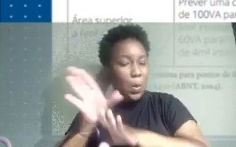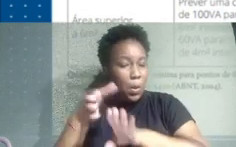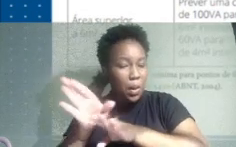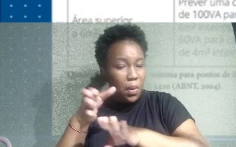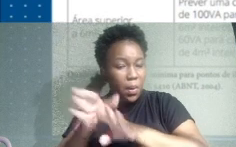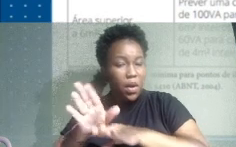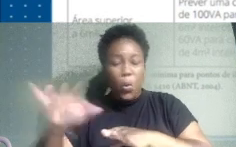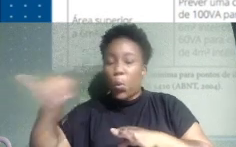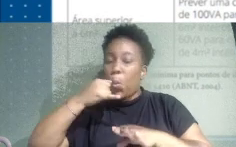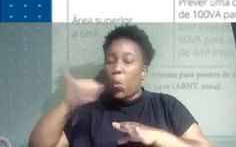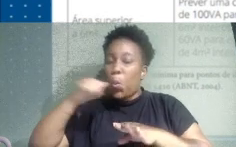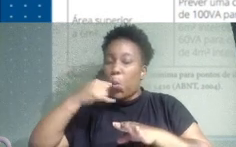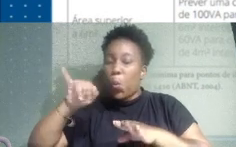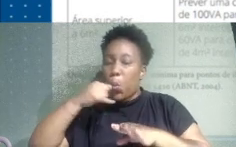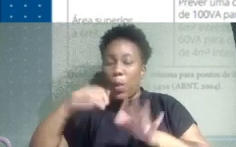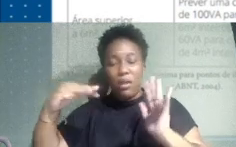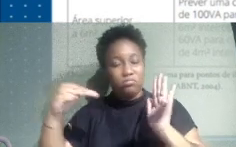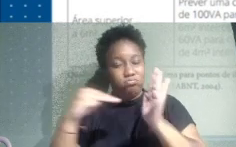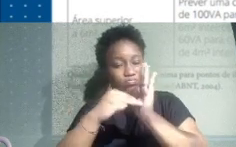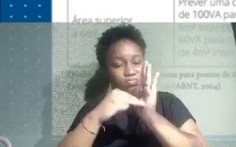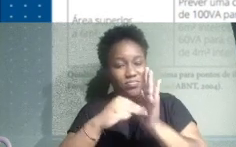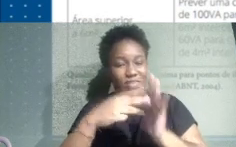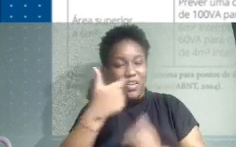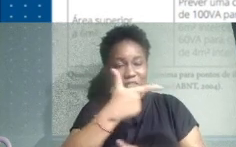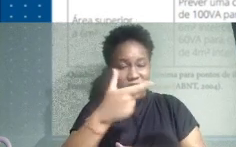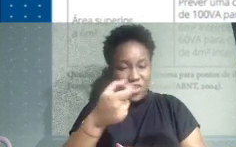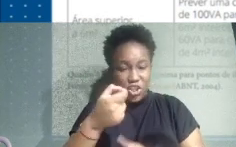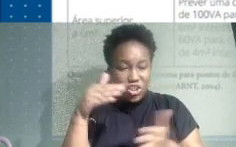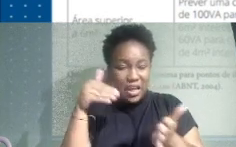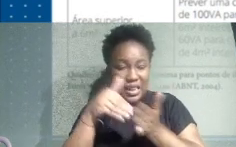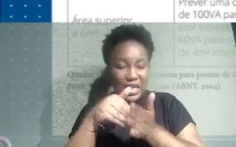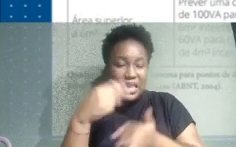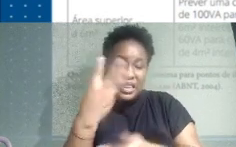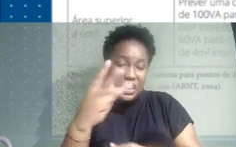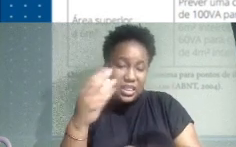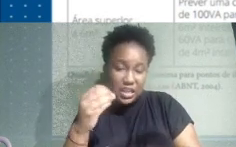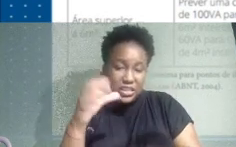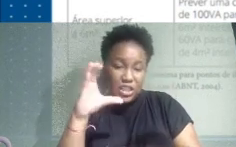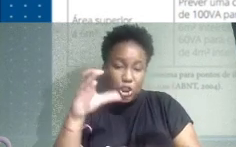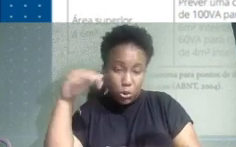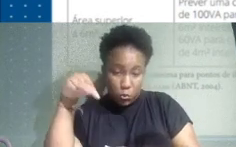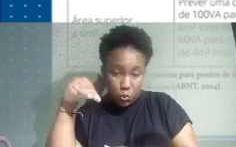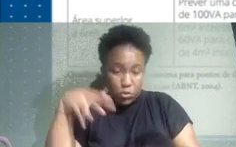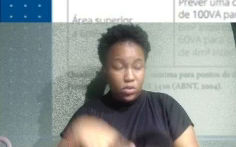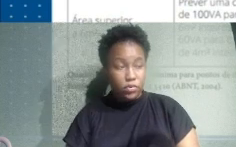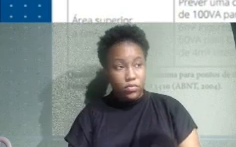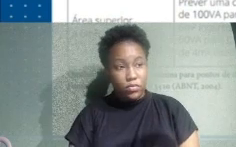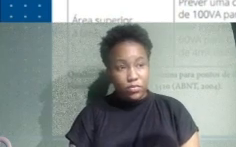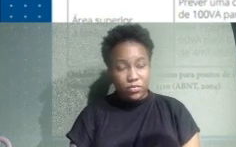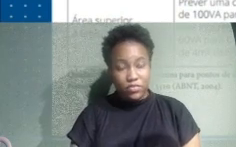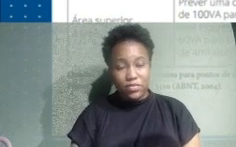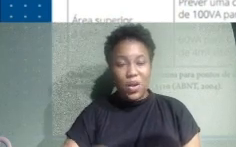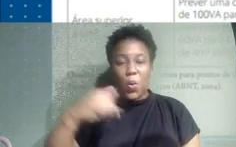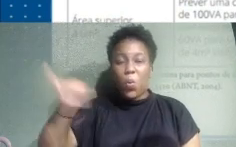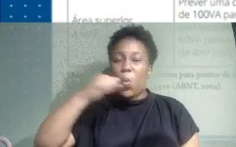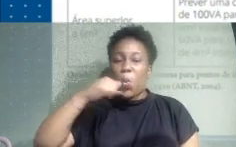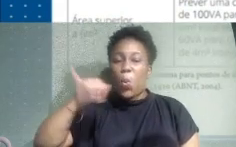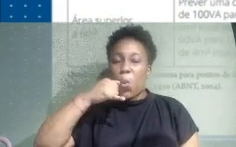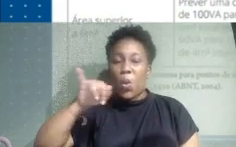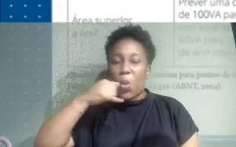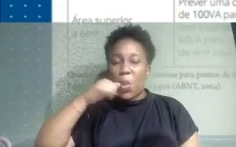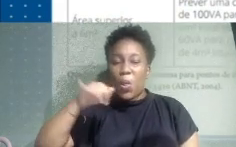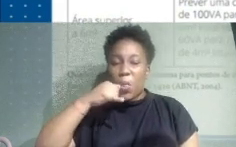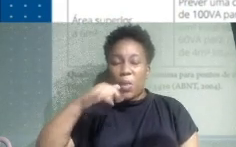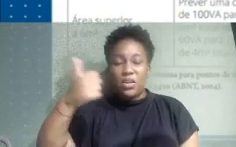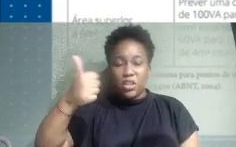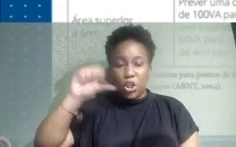ela vai ter de 20 a 30 centímetros. Se ela for média, de 100 a 130 centímetros. E se for uma tomada alta, de 180 a